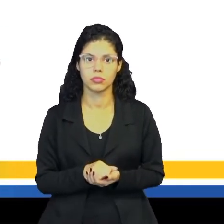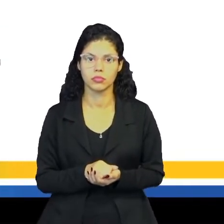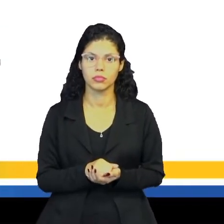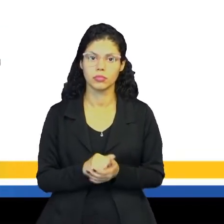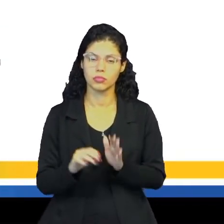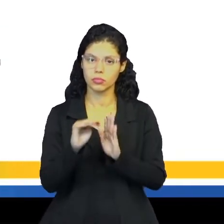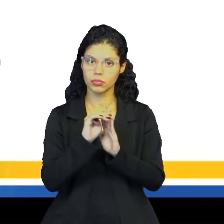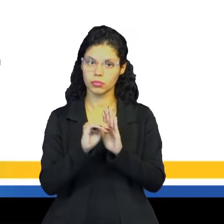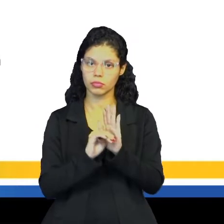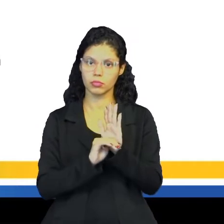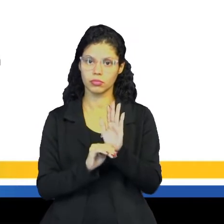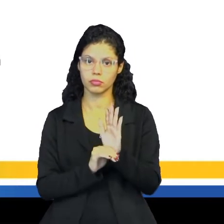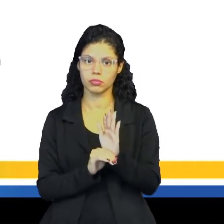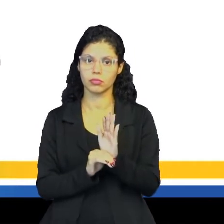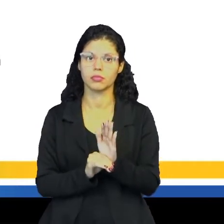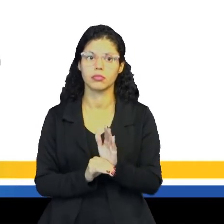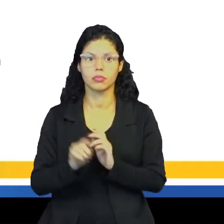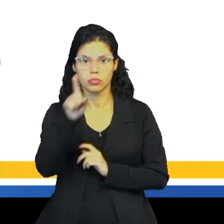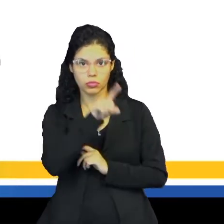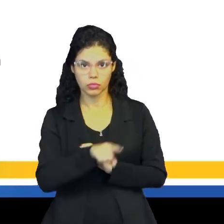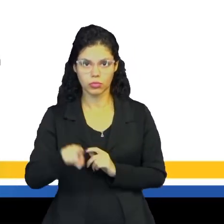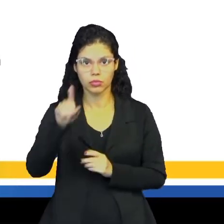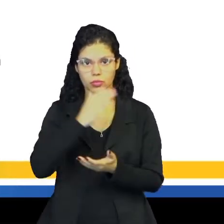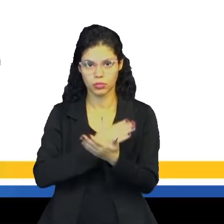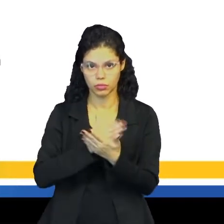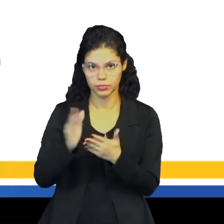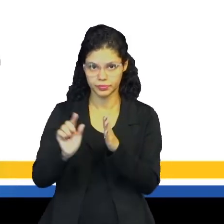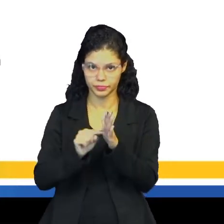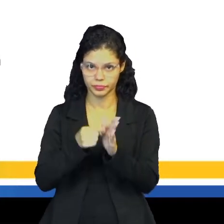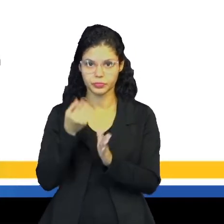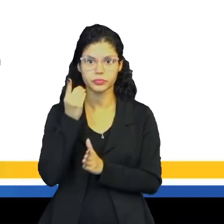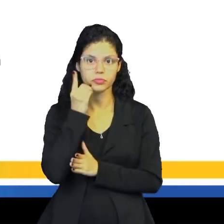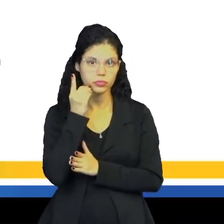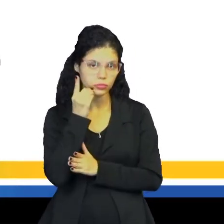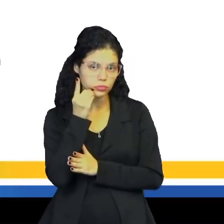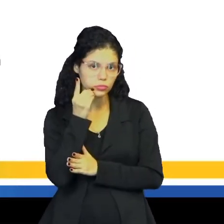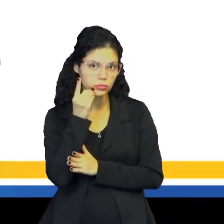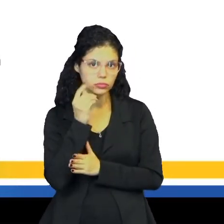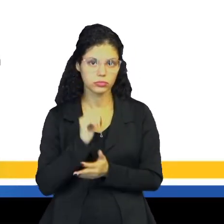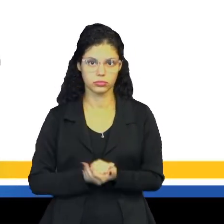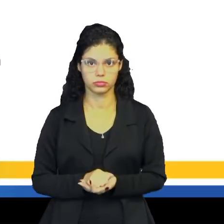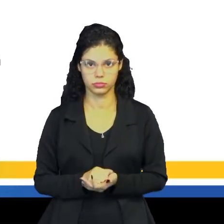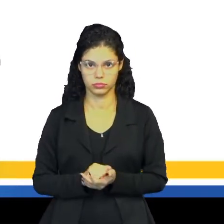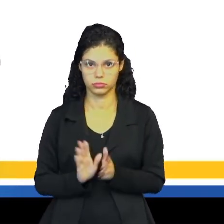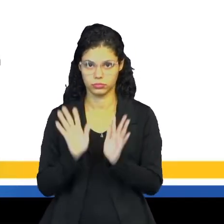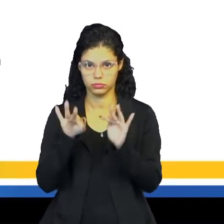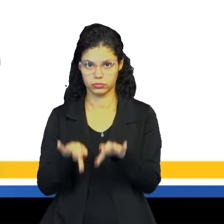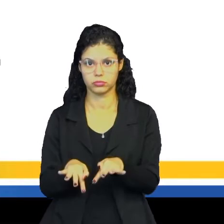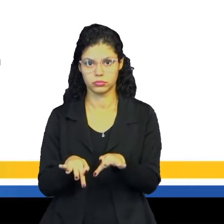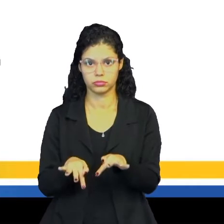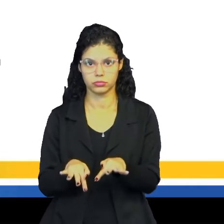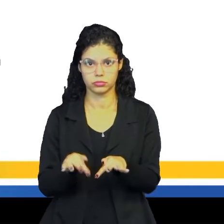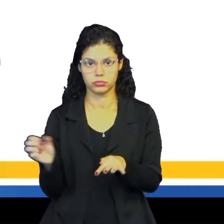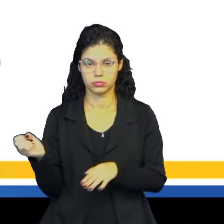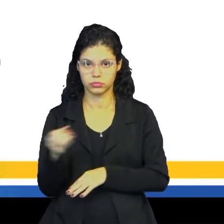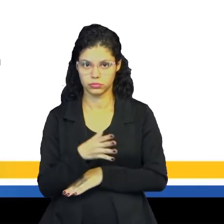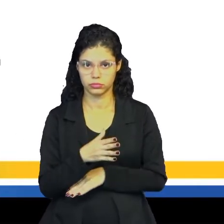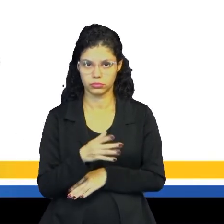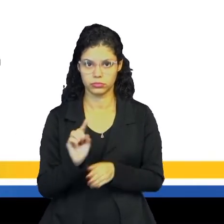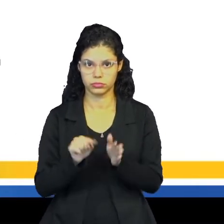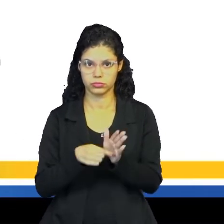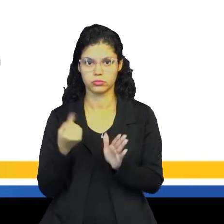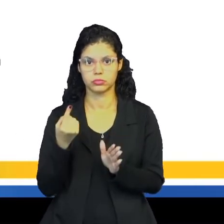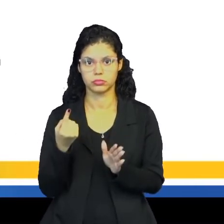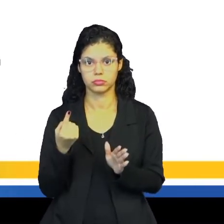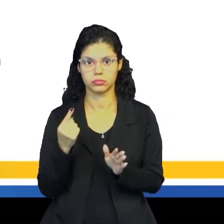Fases do ciclo menstrual. O ciclo começa no primeiro dia da menstruação e termina e se renova no primeiro